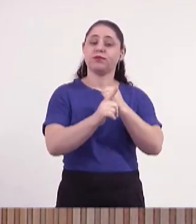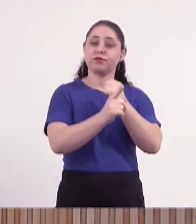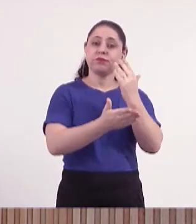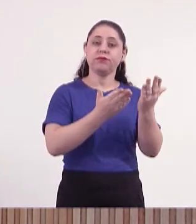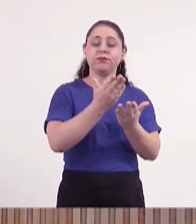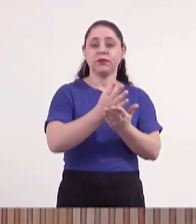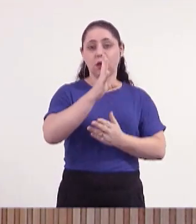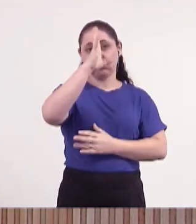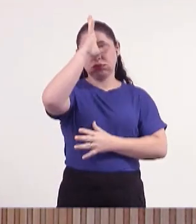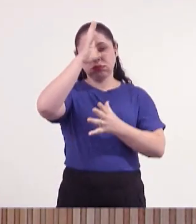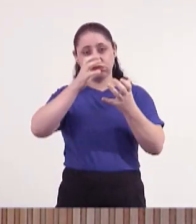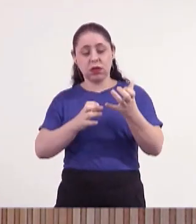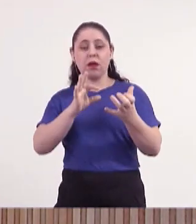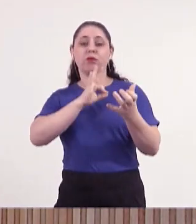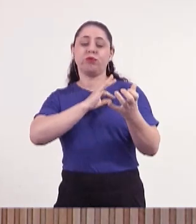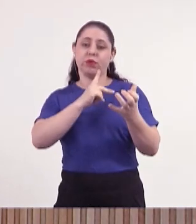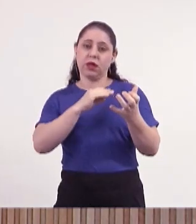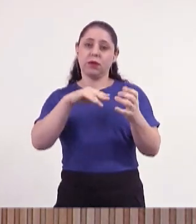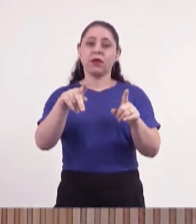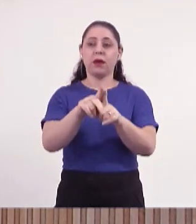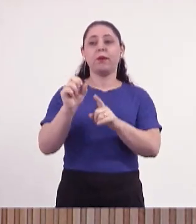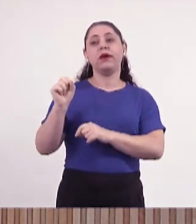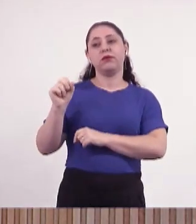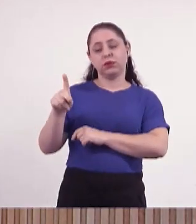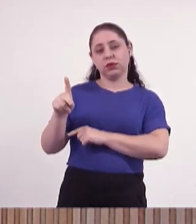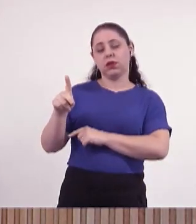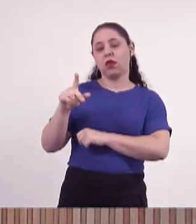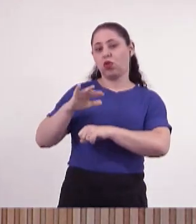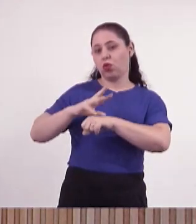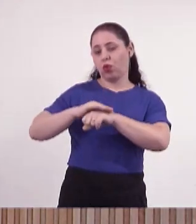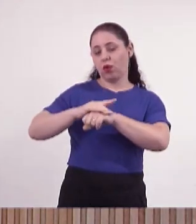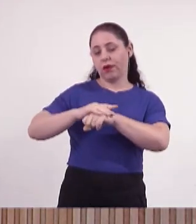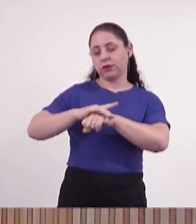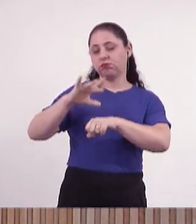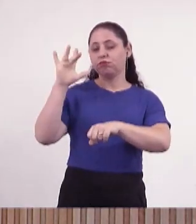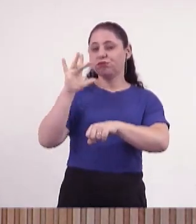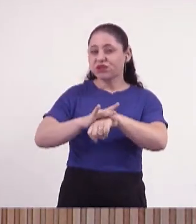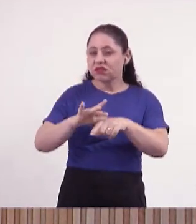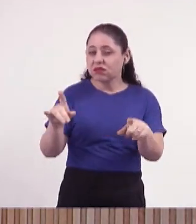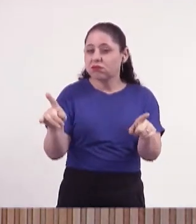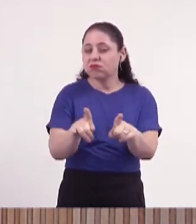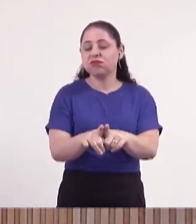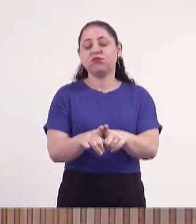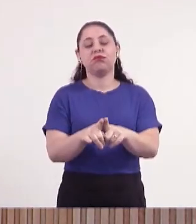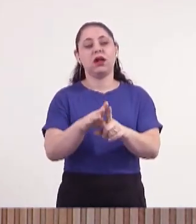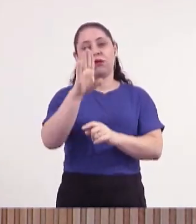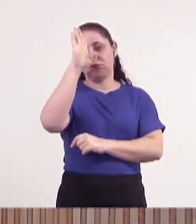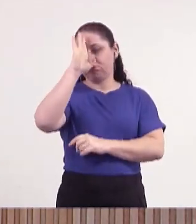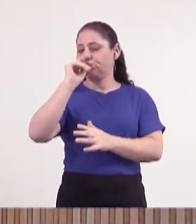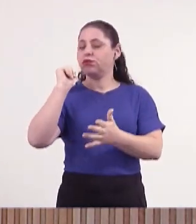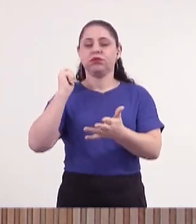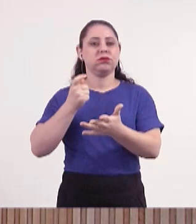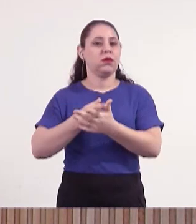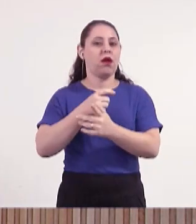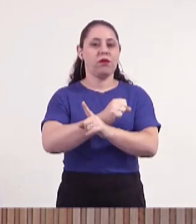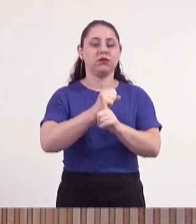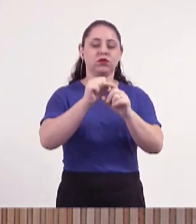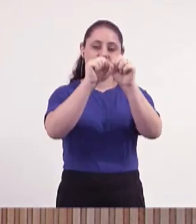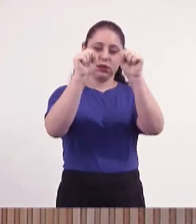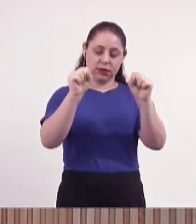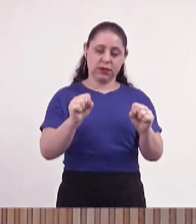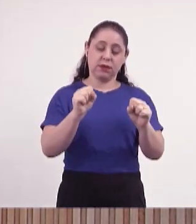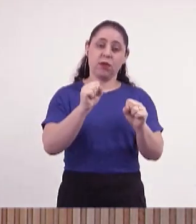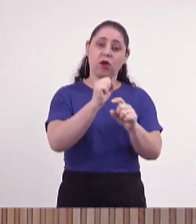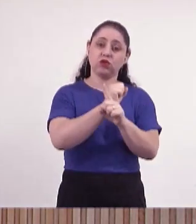militares, bombeiros militares também aposentados e com doenças incapacitantes, estarão isentos da contribuição a esse sistema de